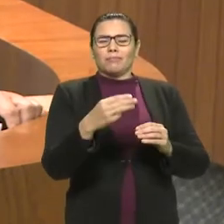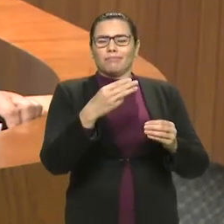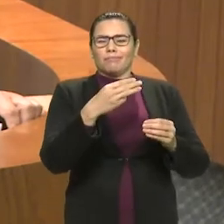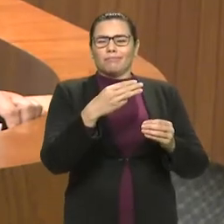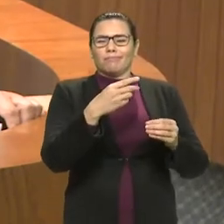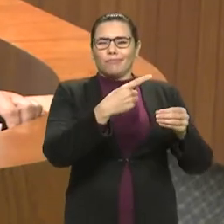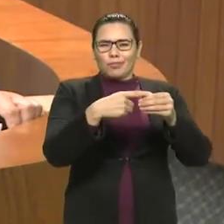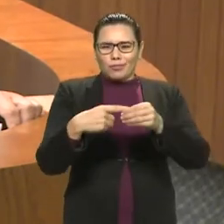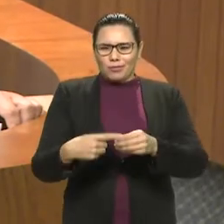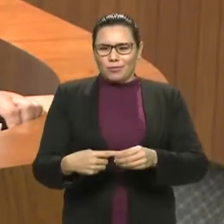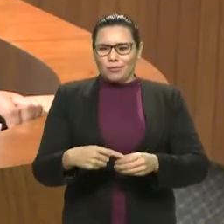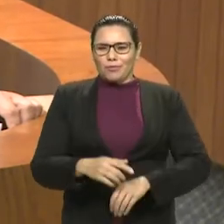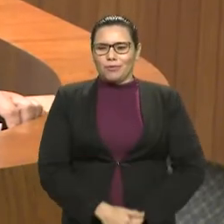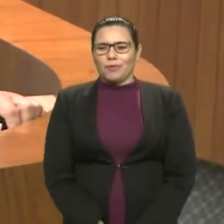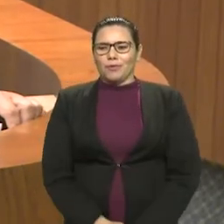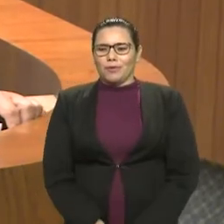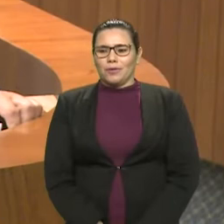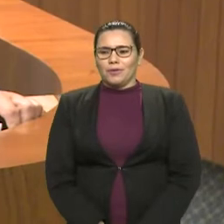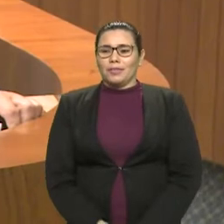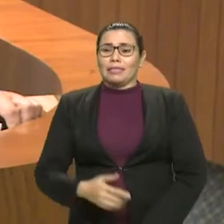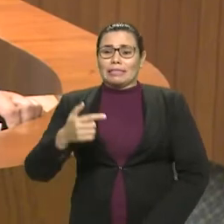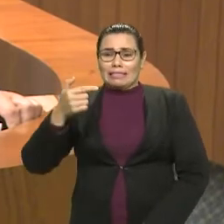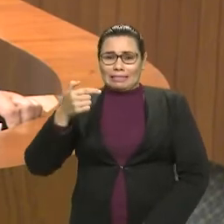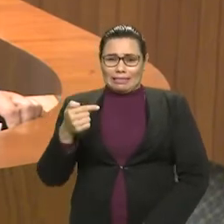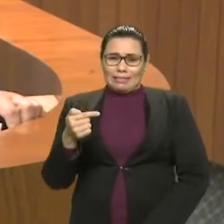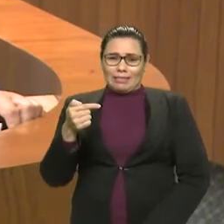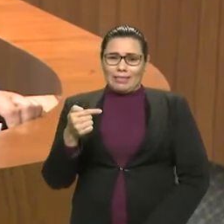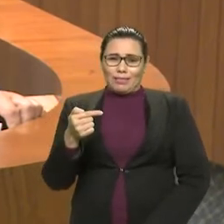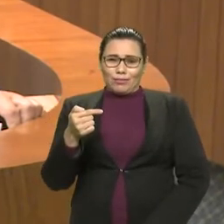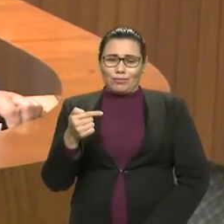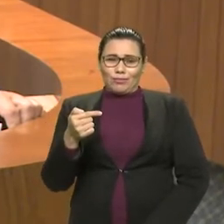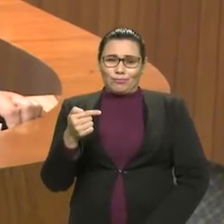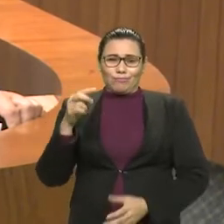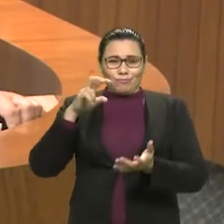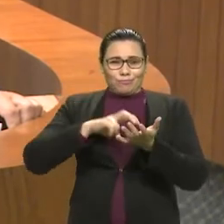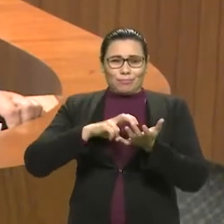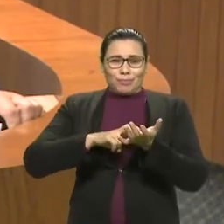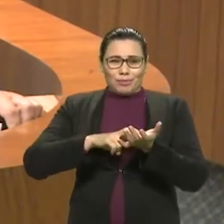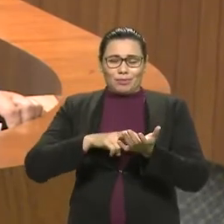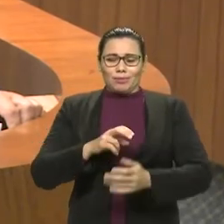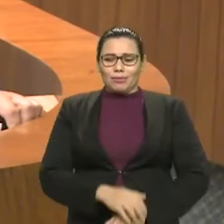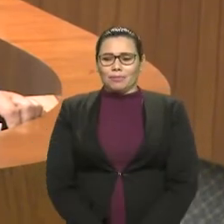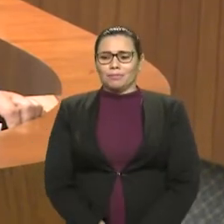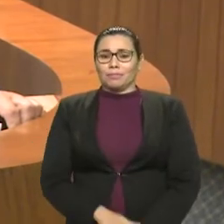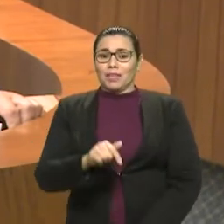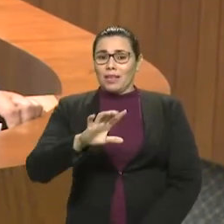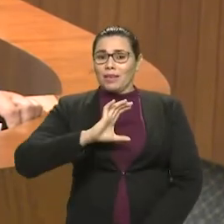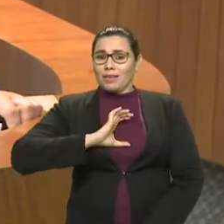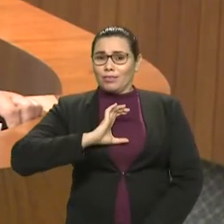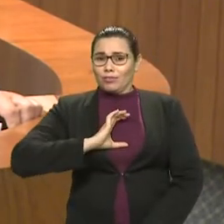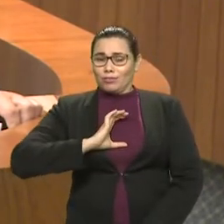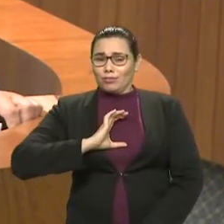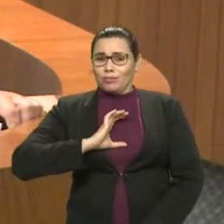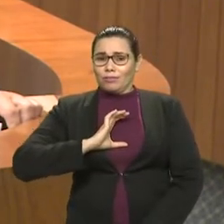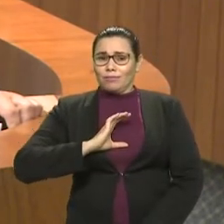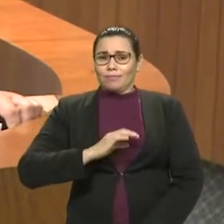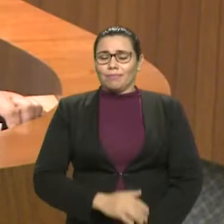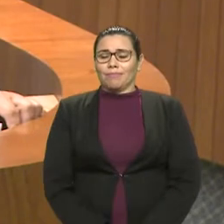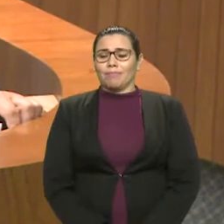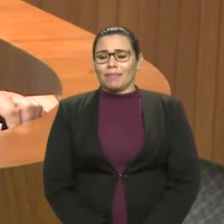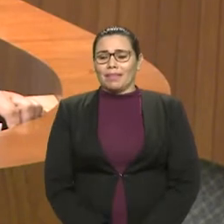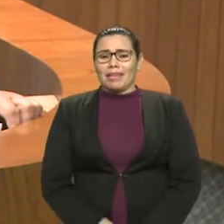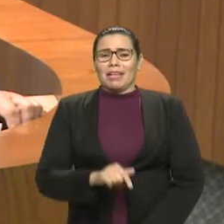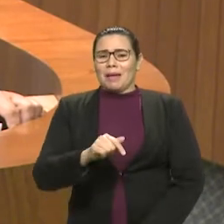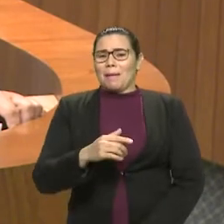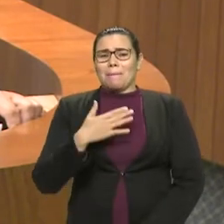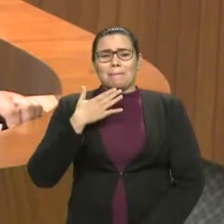de comer galinha caipira logo sete horas da manhã lá no mercado central de Caxias tem a melhor galinha